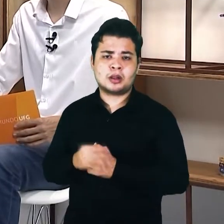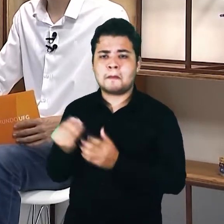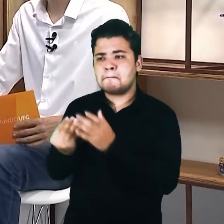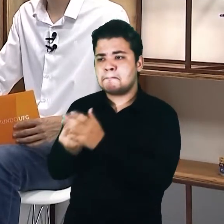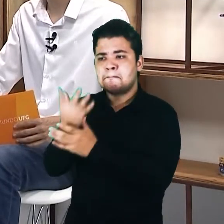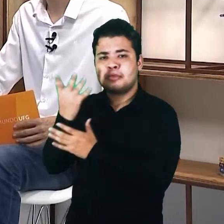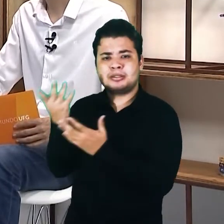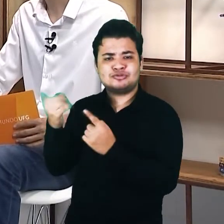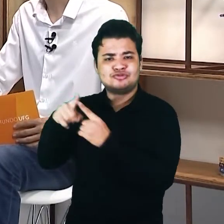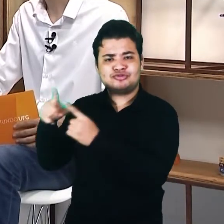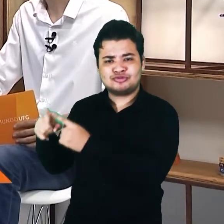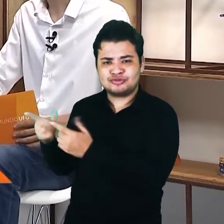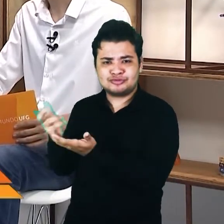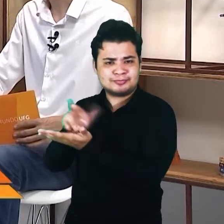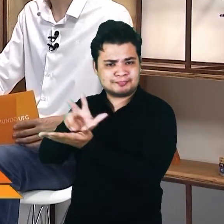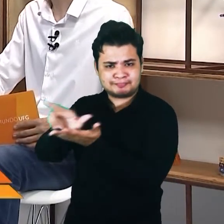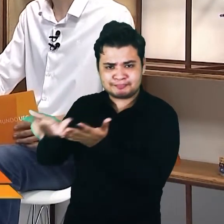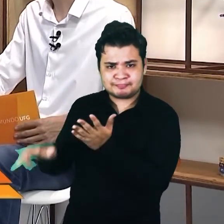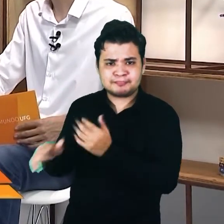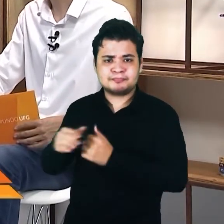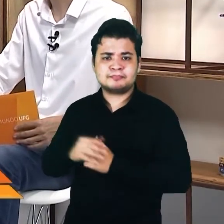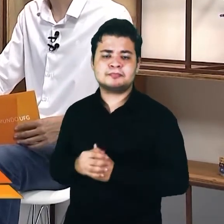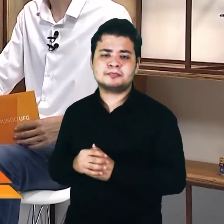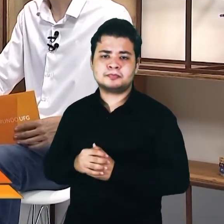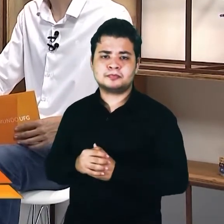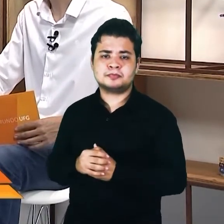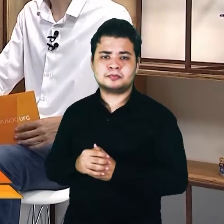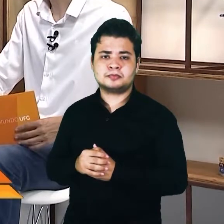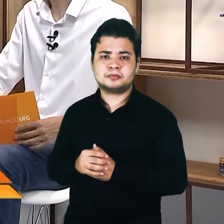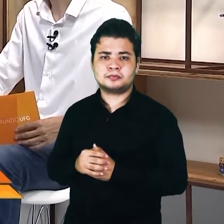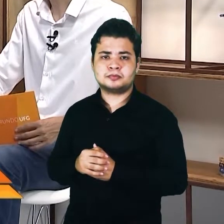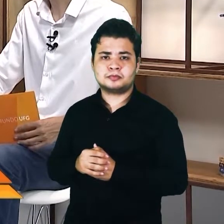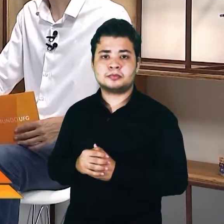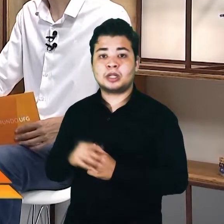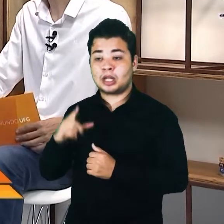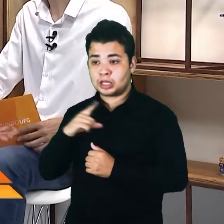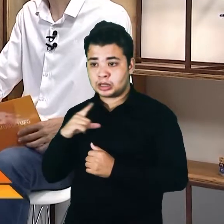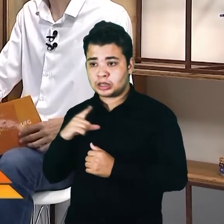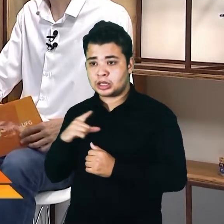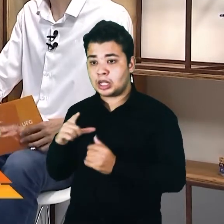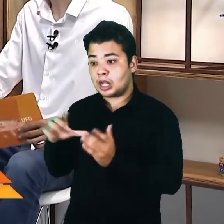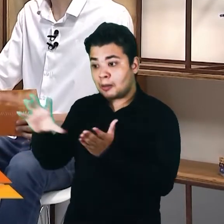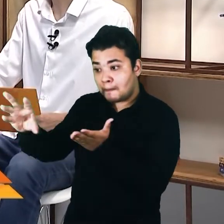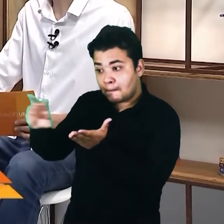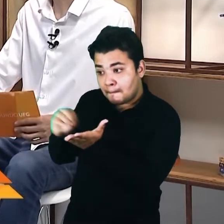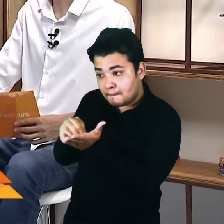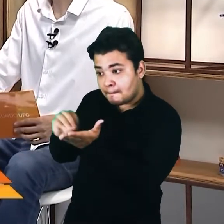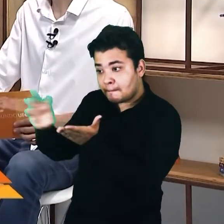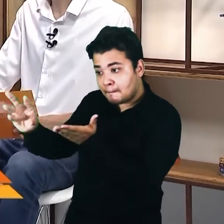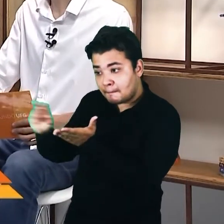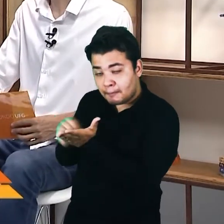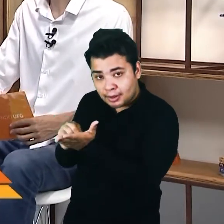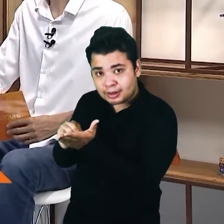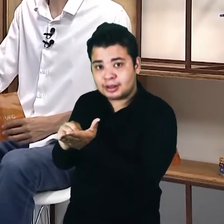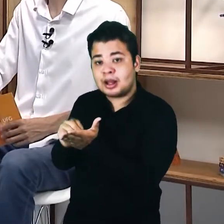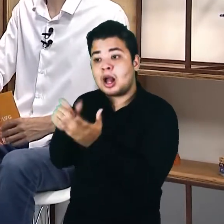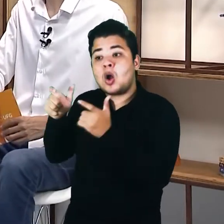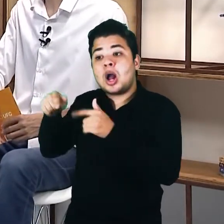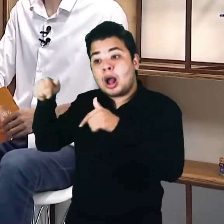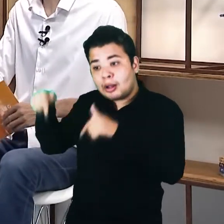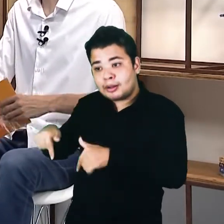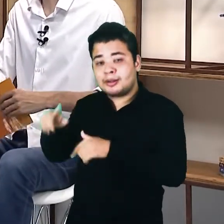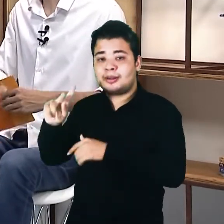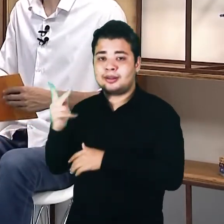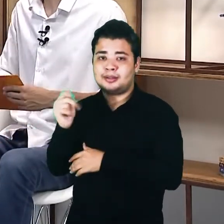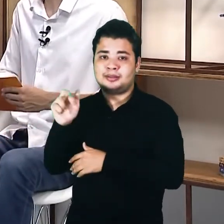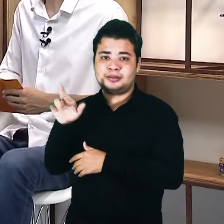de níquel, nós trabalhamos aqui, né? Tem plantas, tem amostra dessas plantas aí no nosso herbário. E além